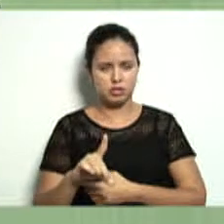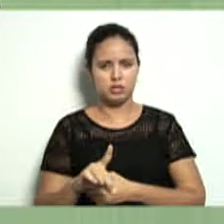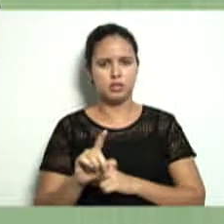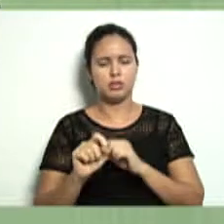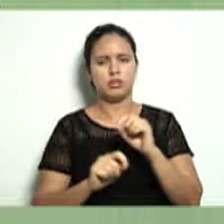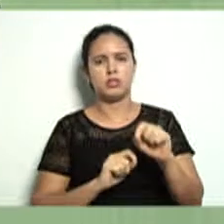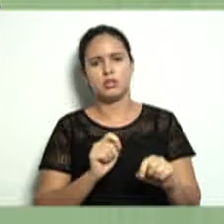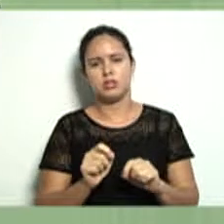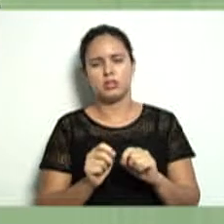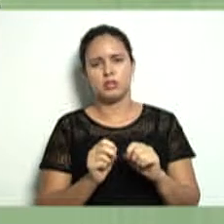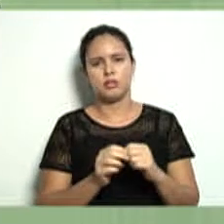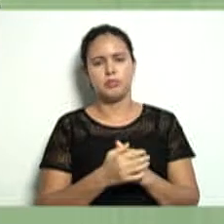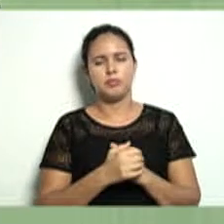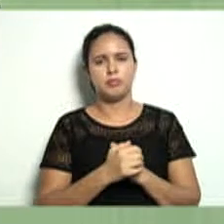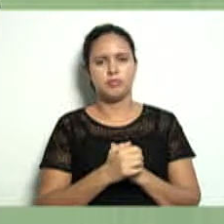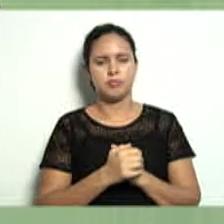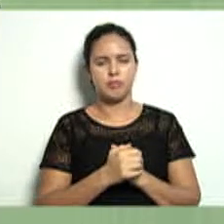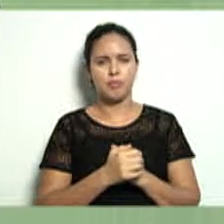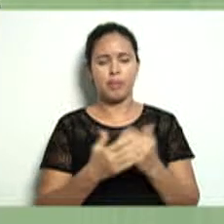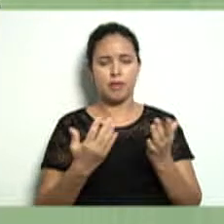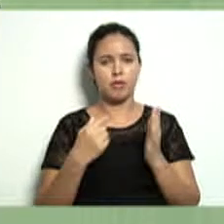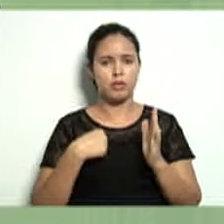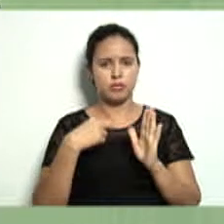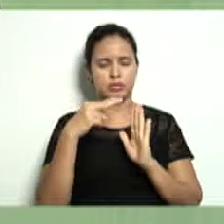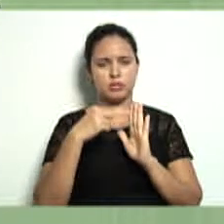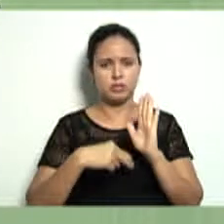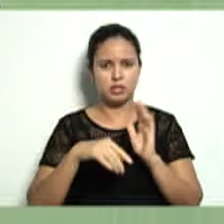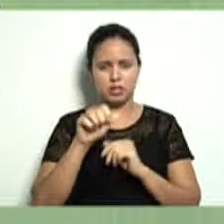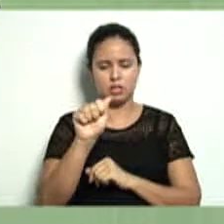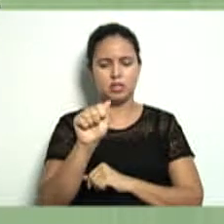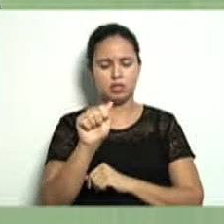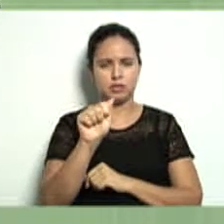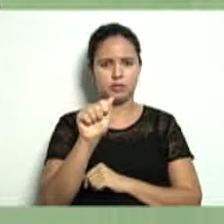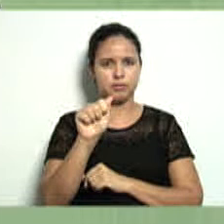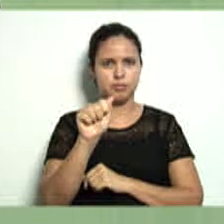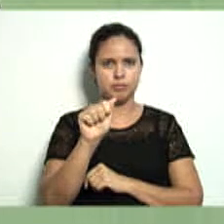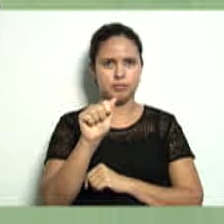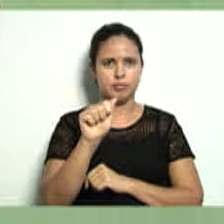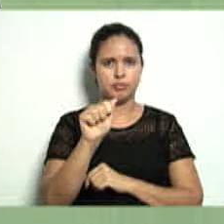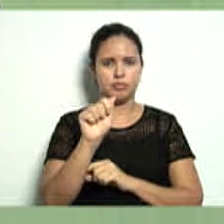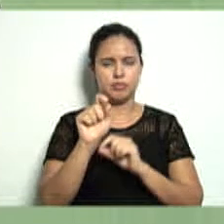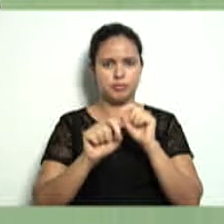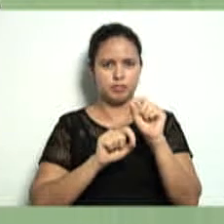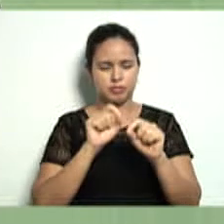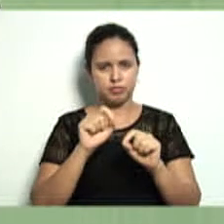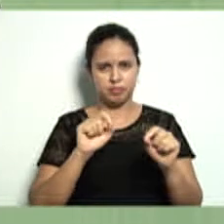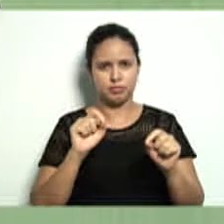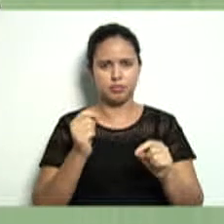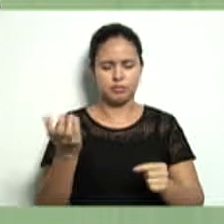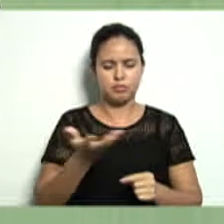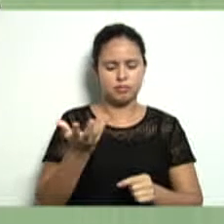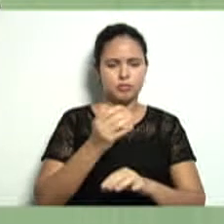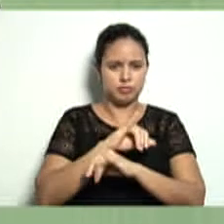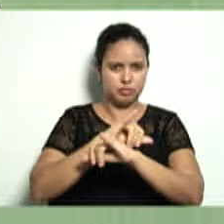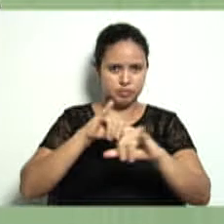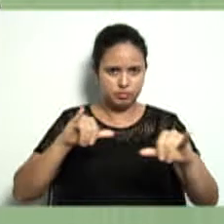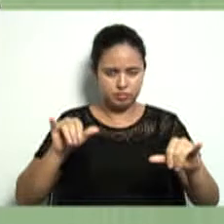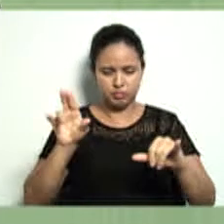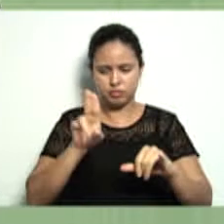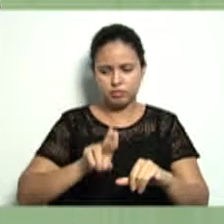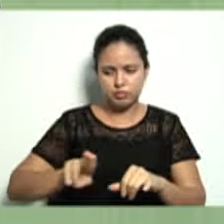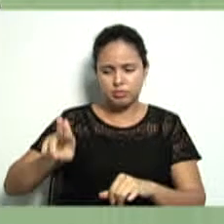uma vantagem. Vou ler a alternativa A, que é a agilidade de informações e o uso